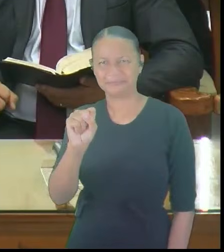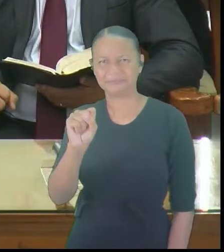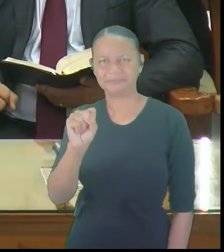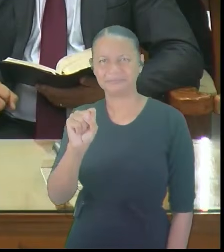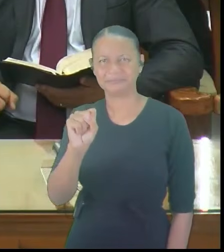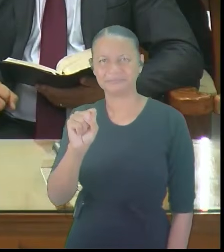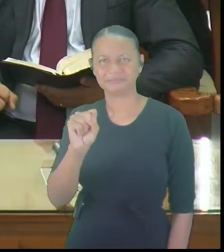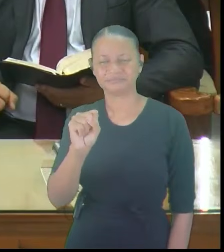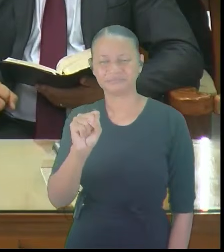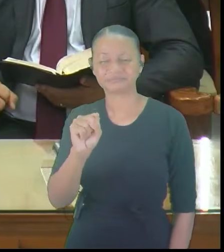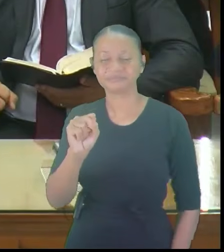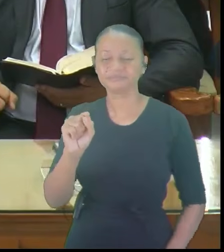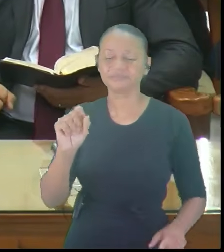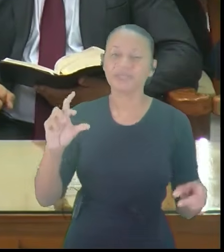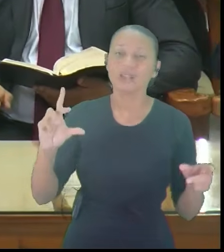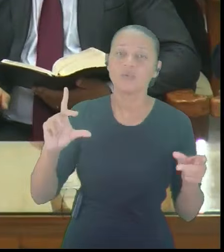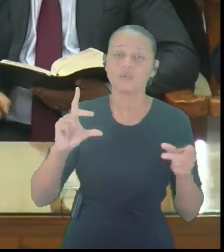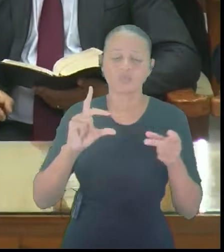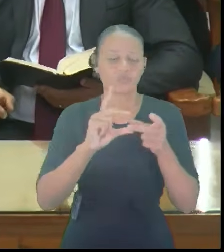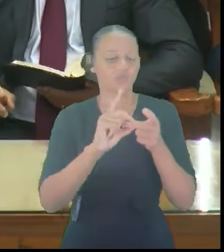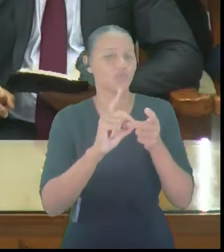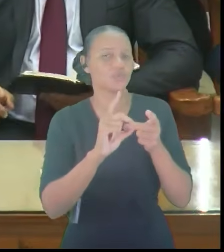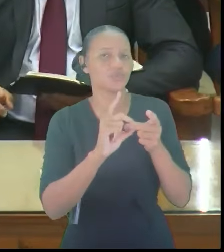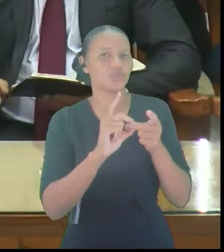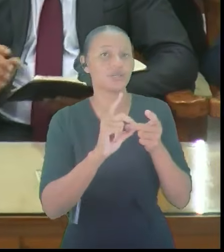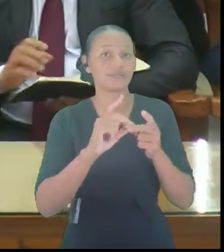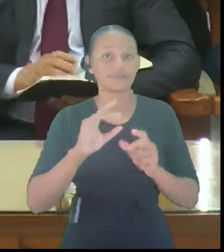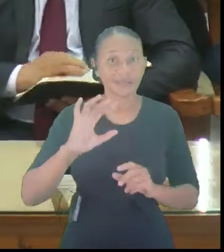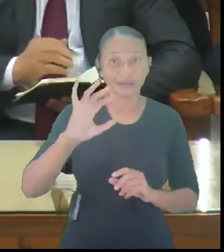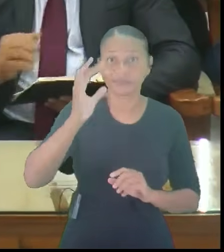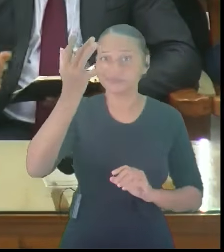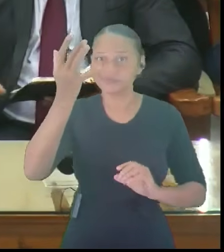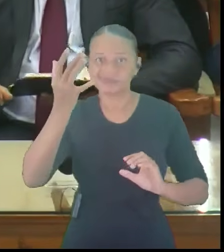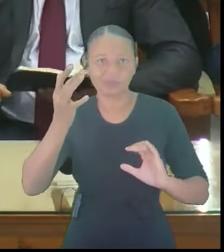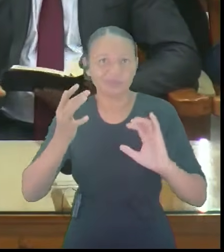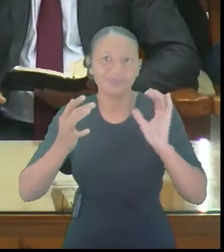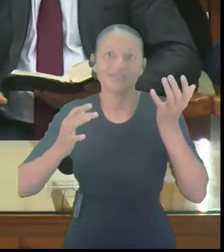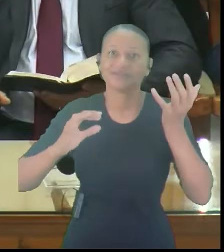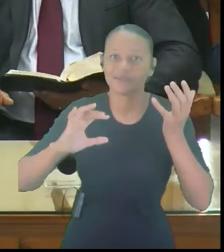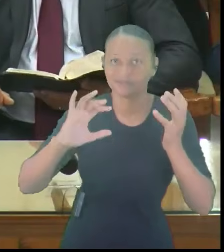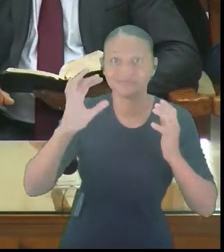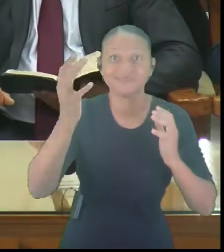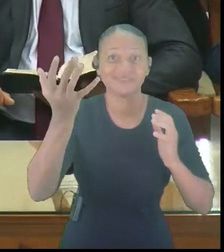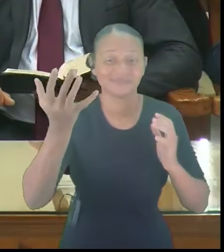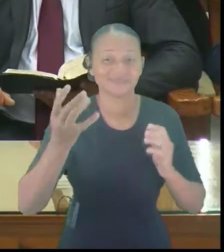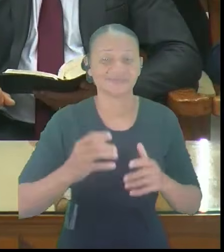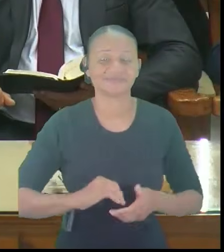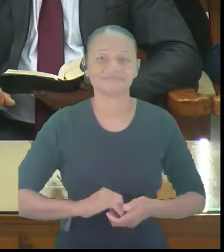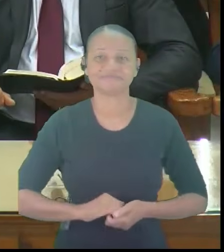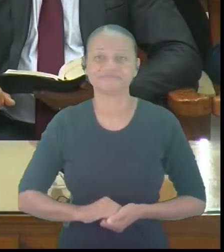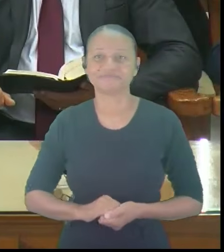Uma conjunção, o que, irmãos? Adversativa.